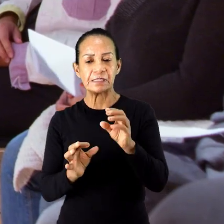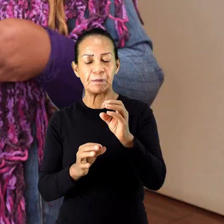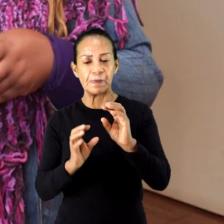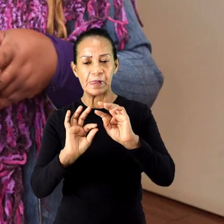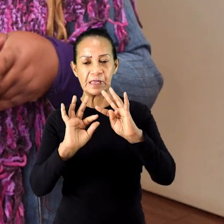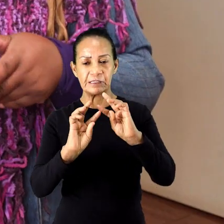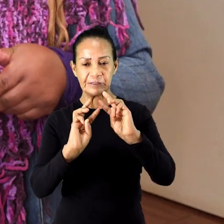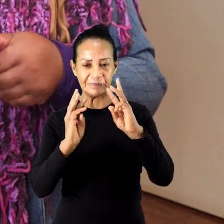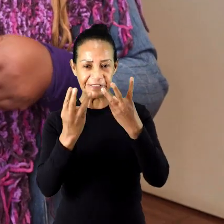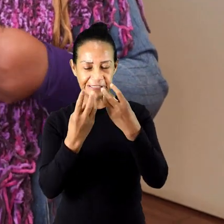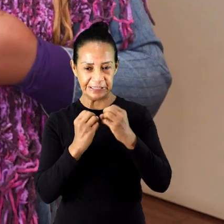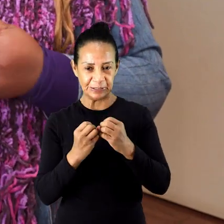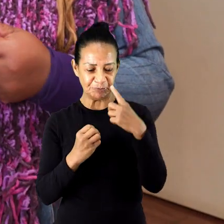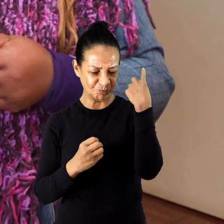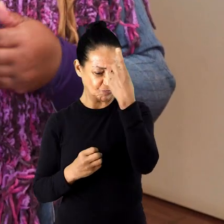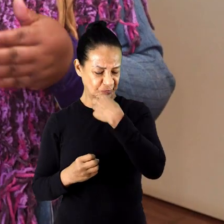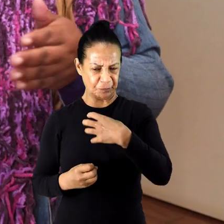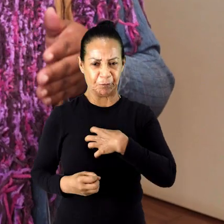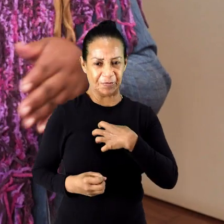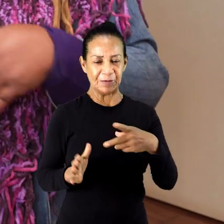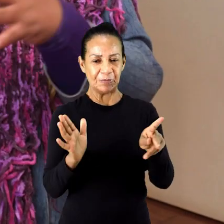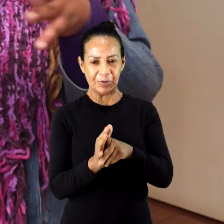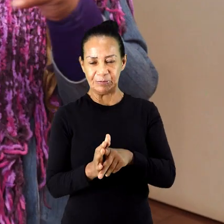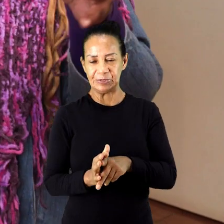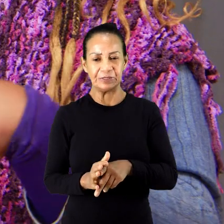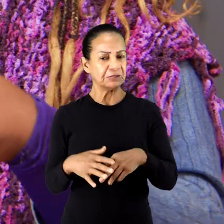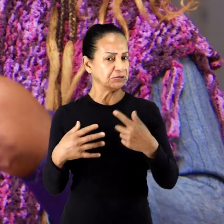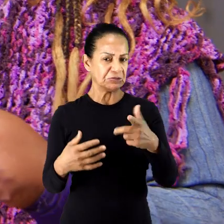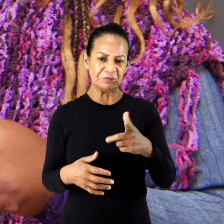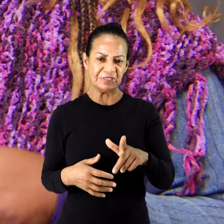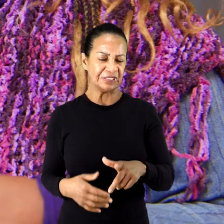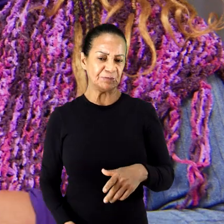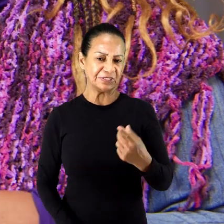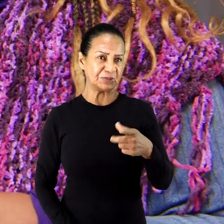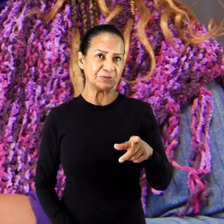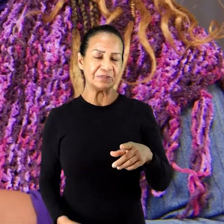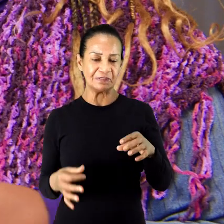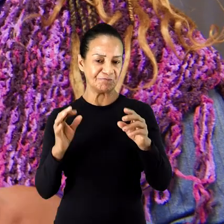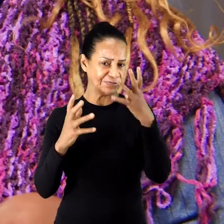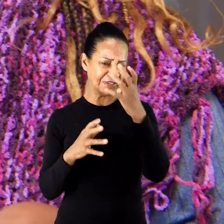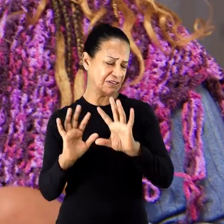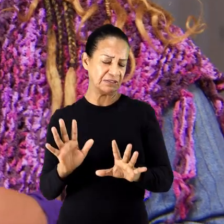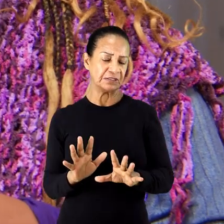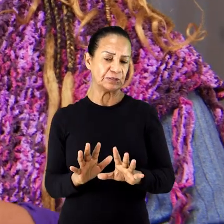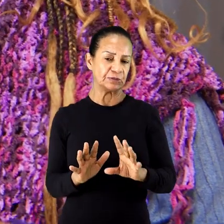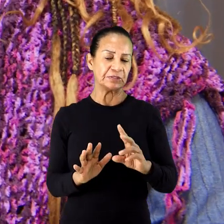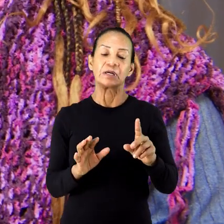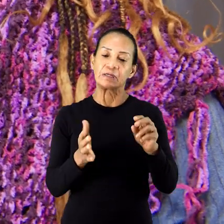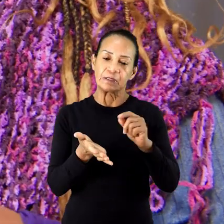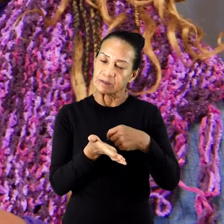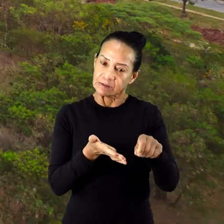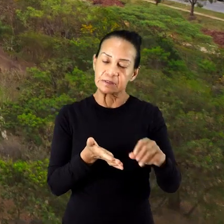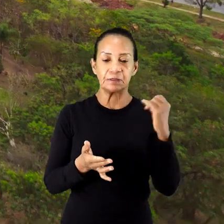finalidade e tal? Ter essa oficina que é com a nossa cara e é do nosso jeito e sem, sabe, muita formalidades na hora de escrever